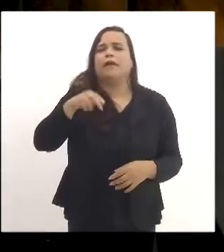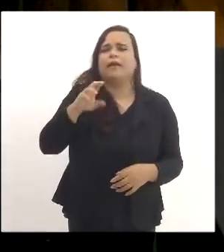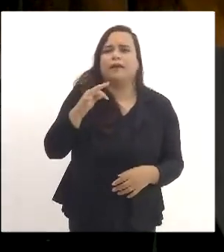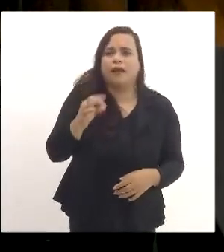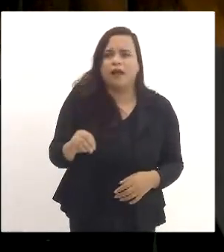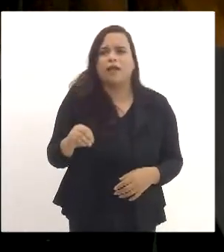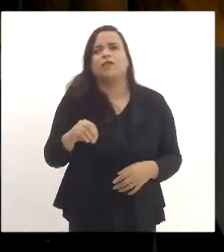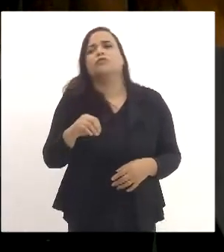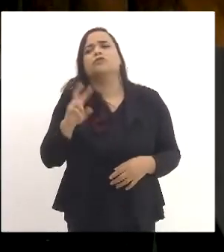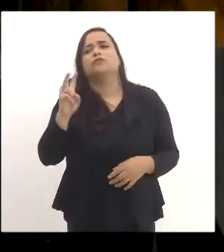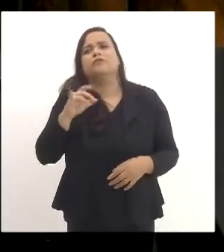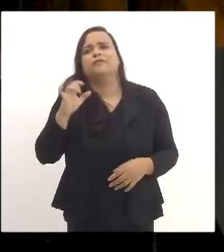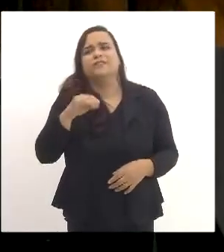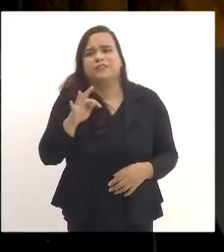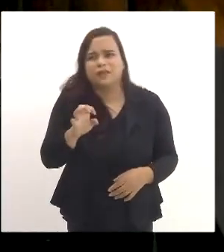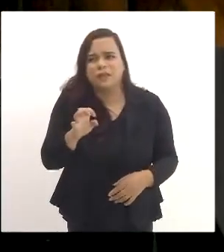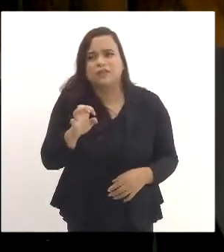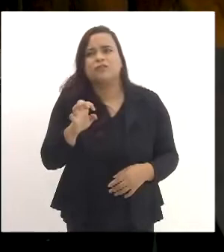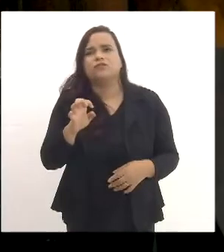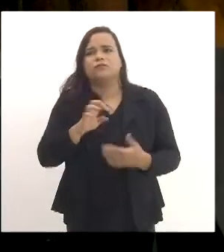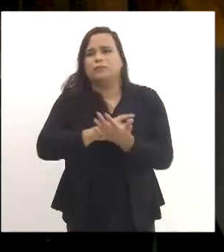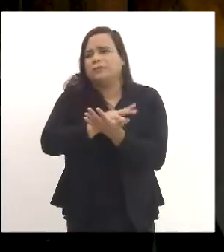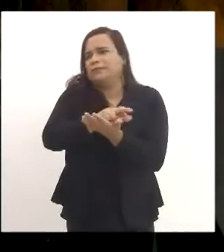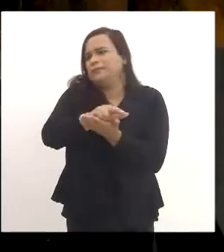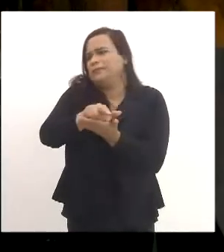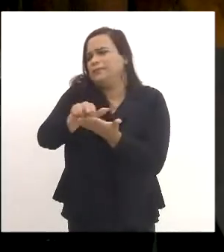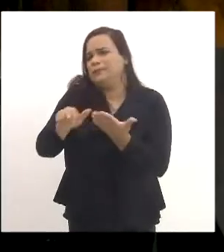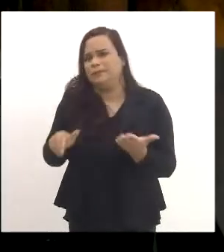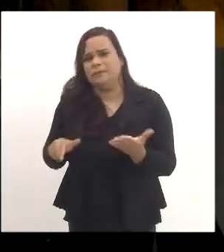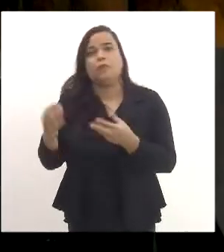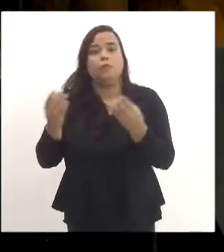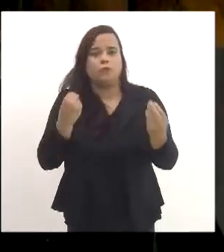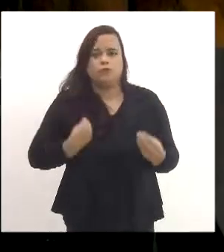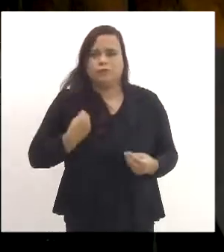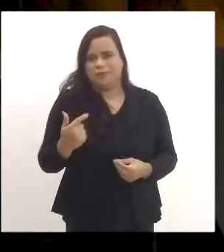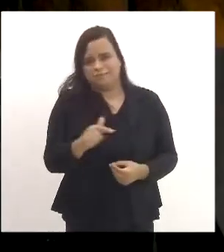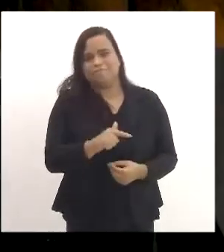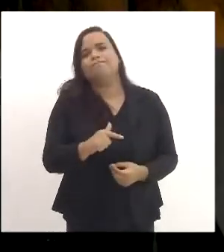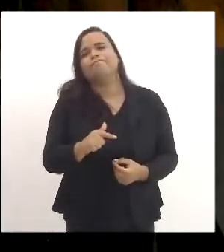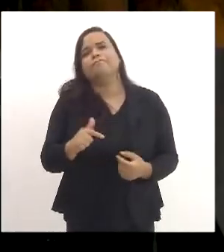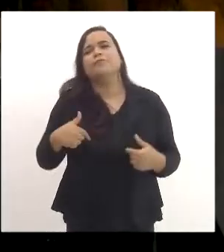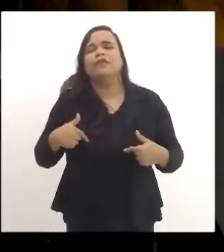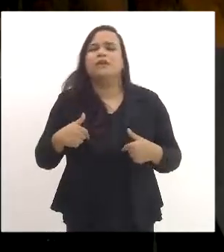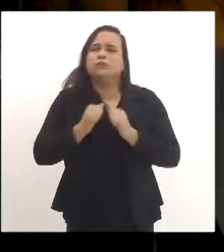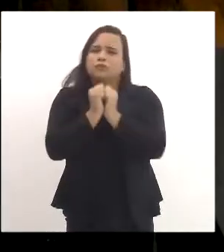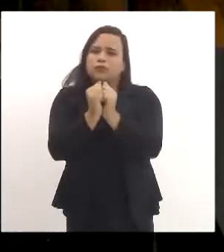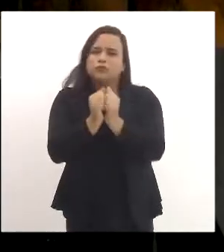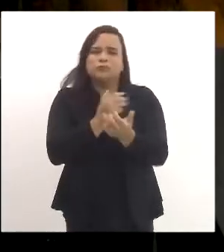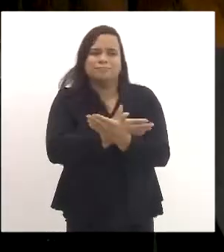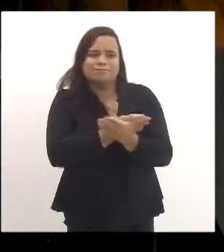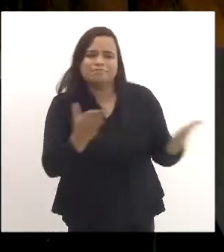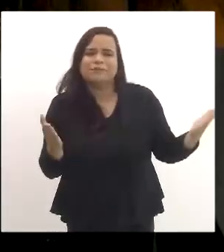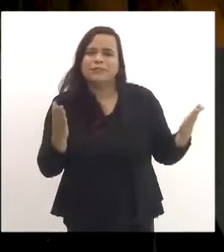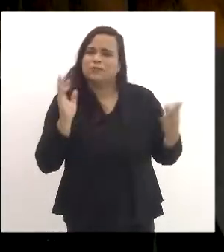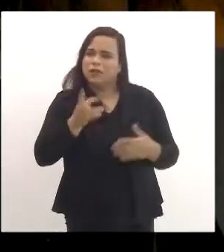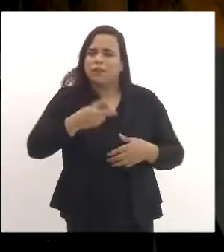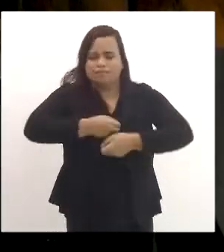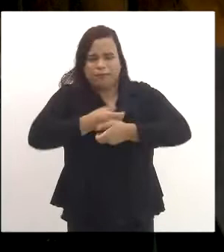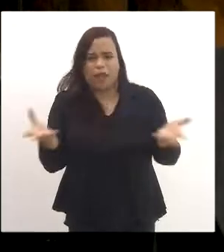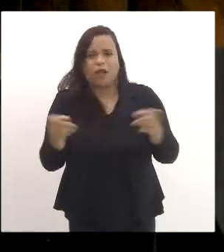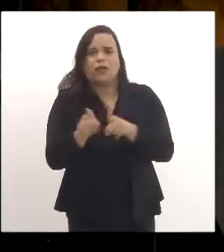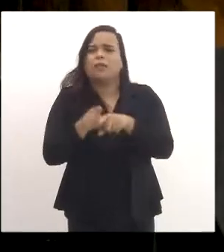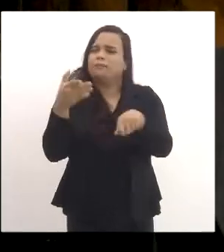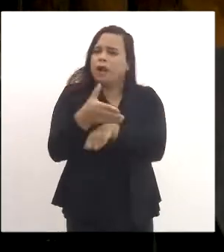o Vicente Ferreira, aqui muitos presentes. Foi aqui com eles que lançámos e